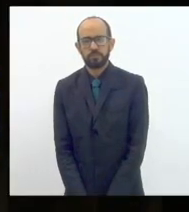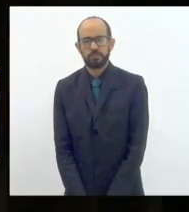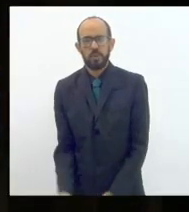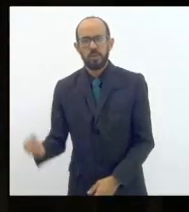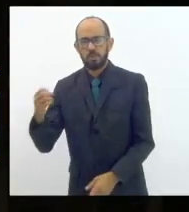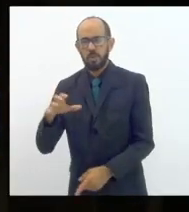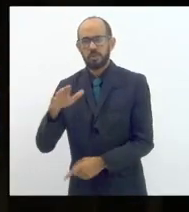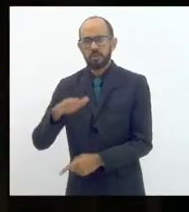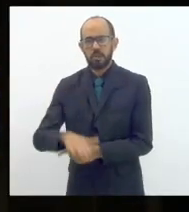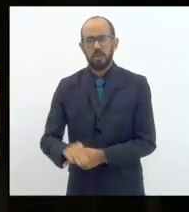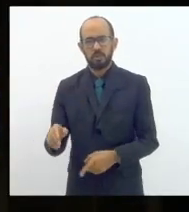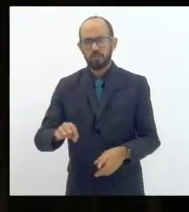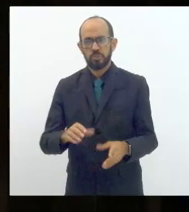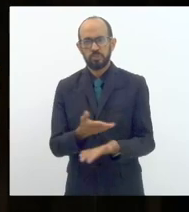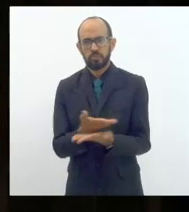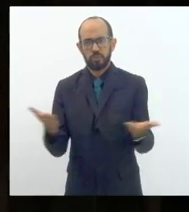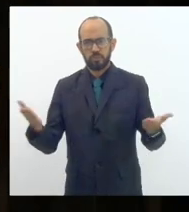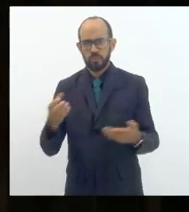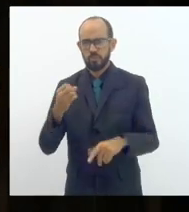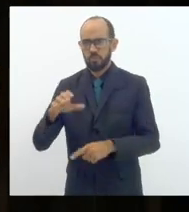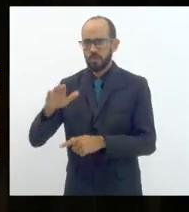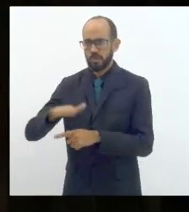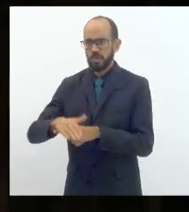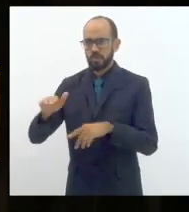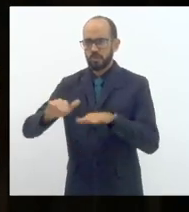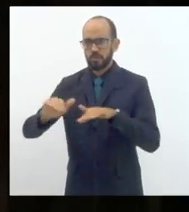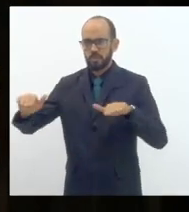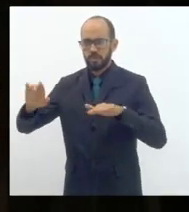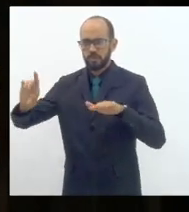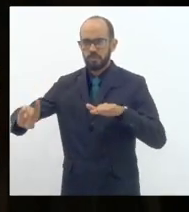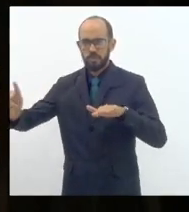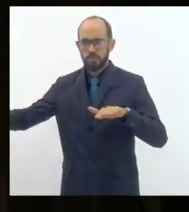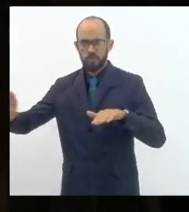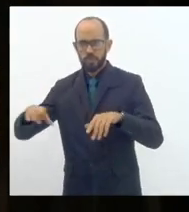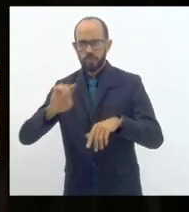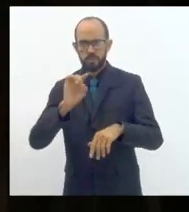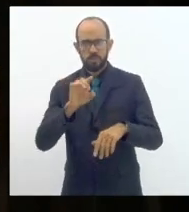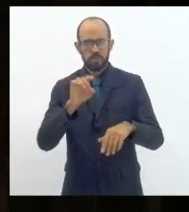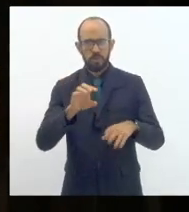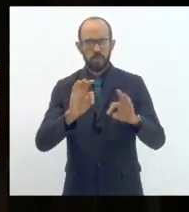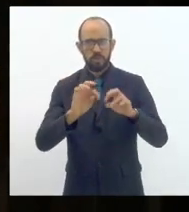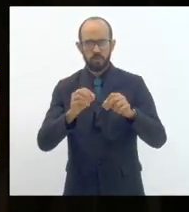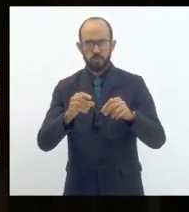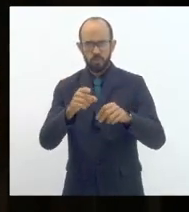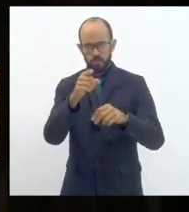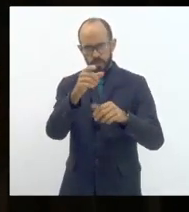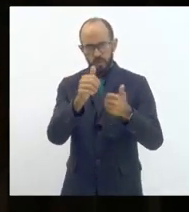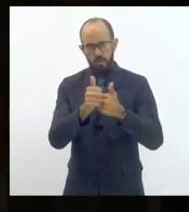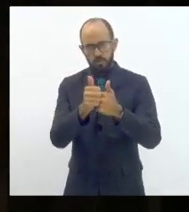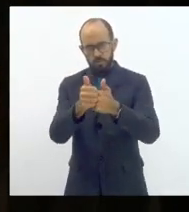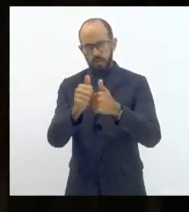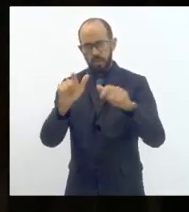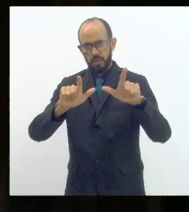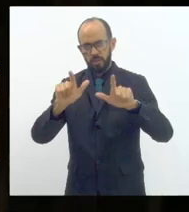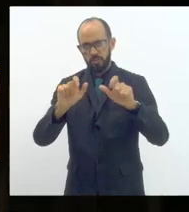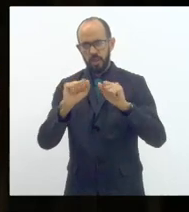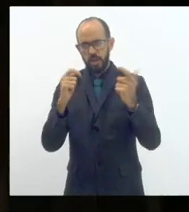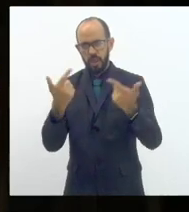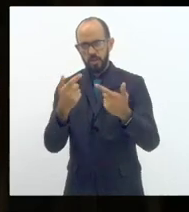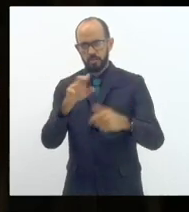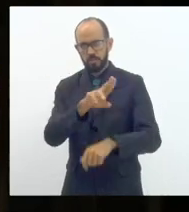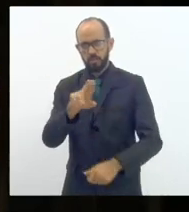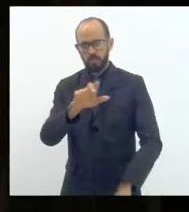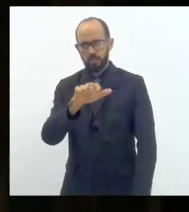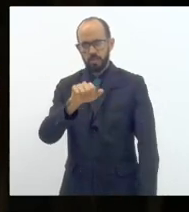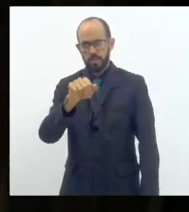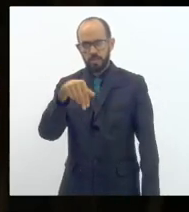Boa tarde, gente. Boa tarde, mesa diretora. E uma boa tarde especial a todos vocês que acompanham neste momento a TV Alerj. Me chamo André Luiz,